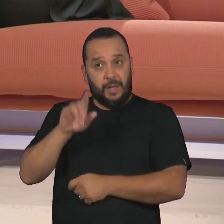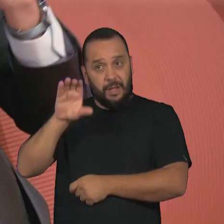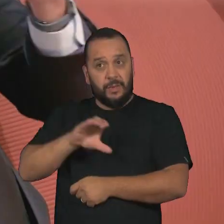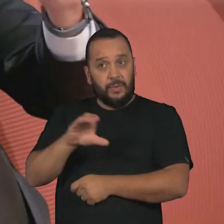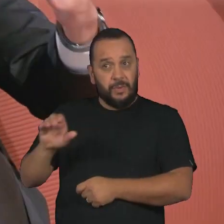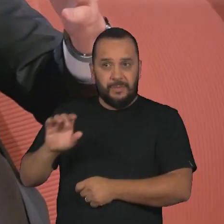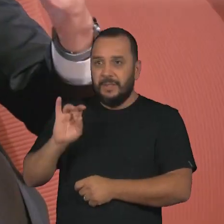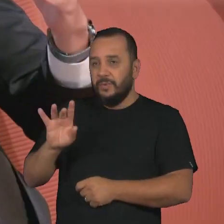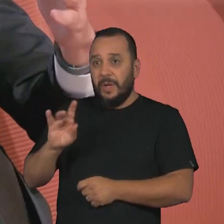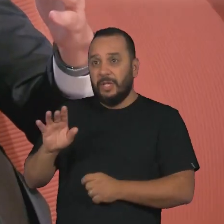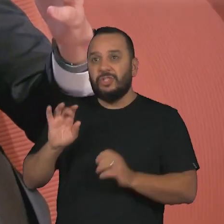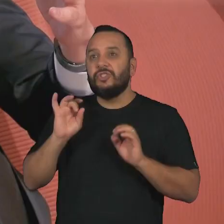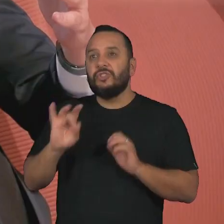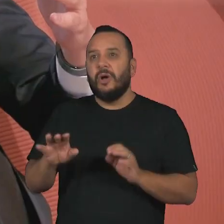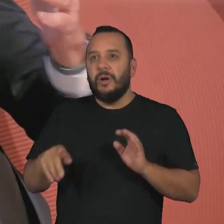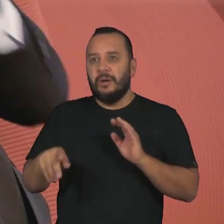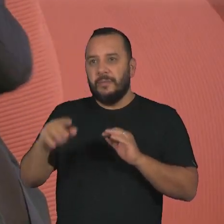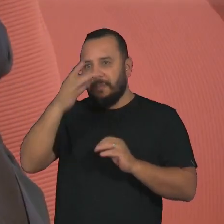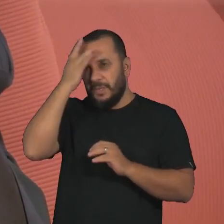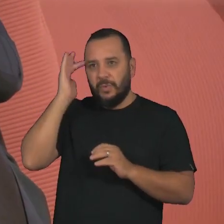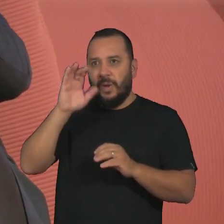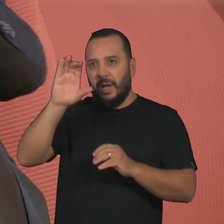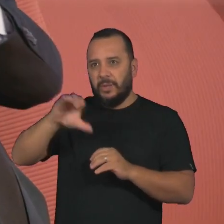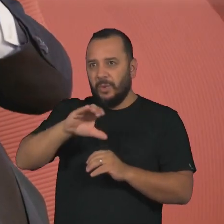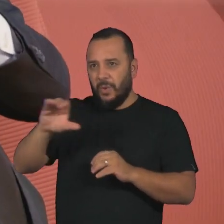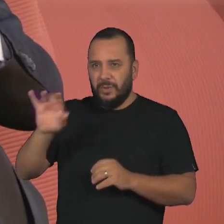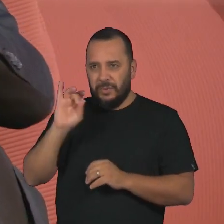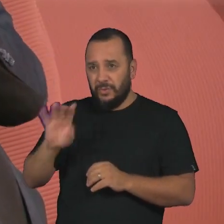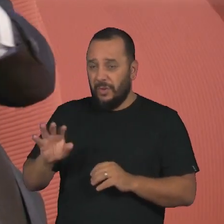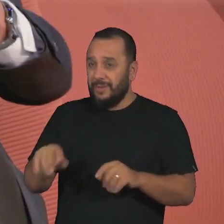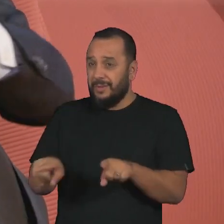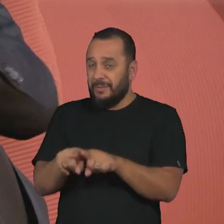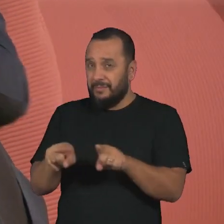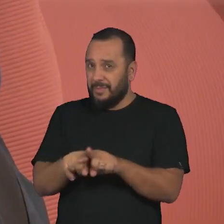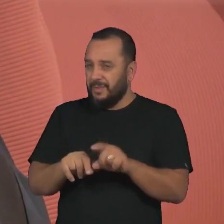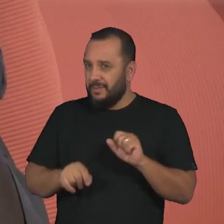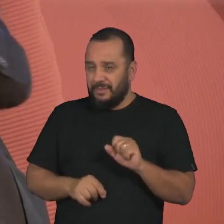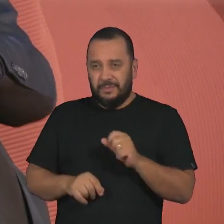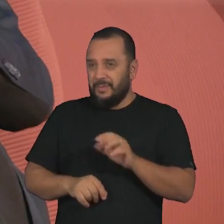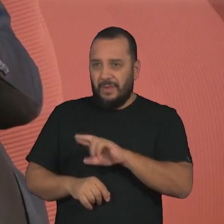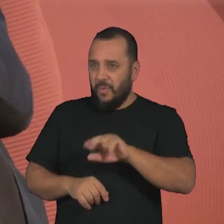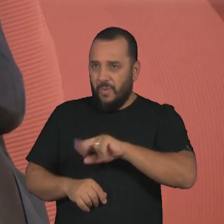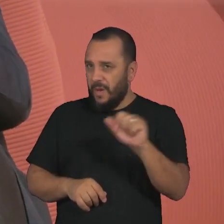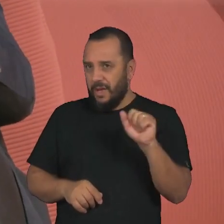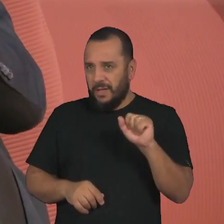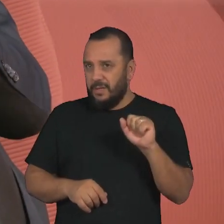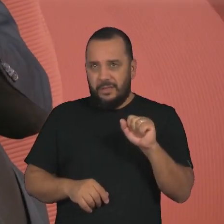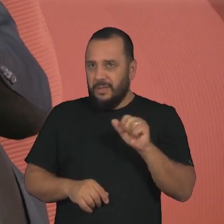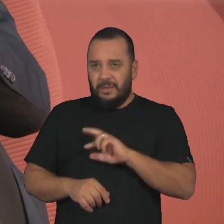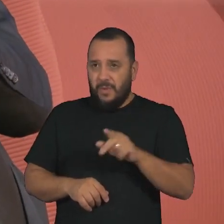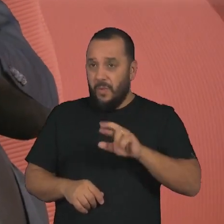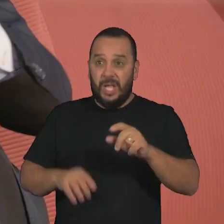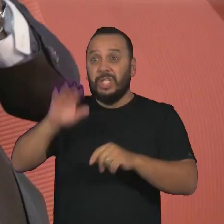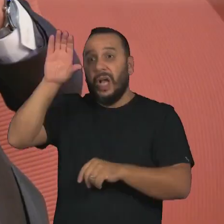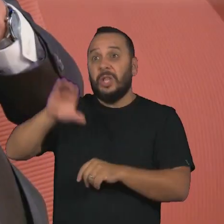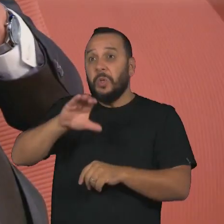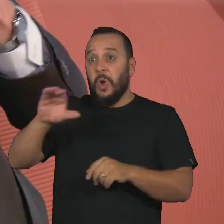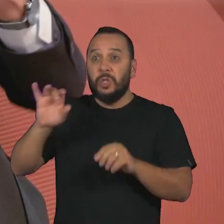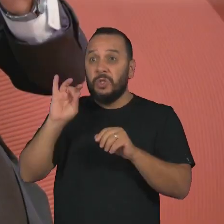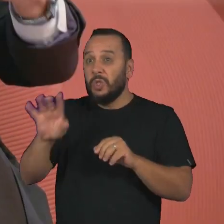mas ela não é para os católicos. E ela não é para, entre aspas, eu sei que estou na mídia, mas não é